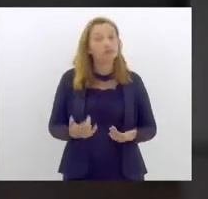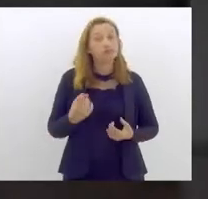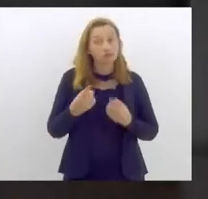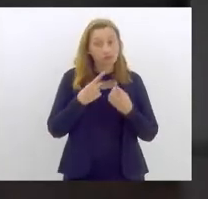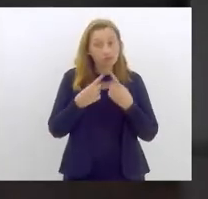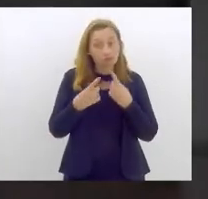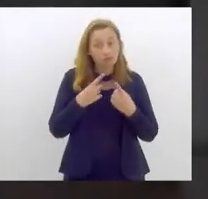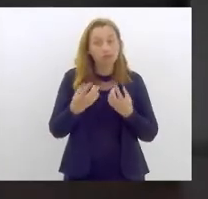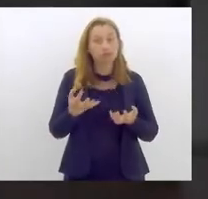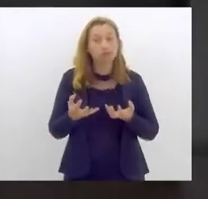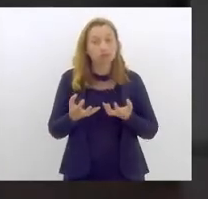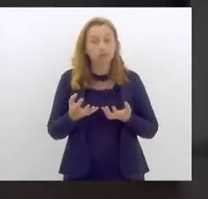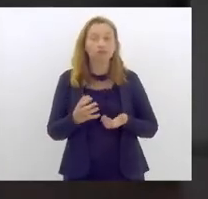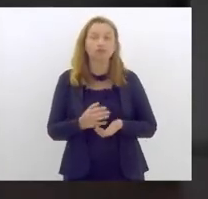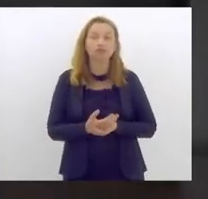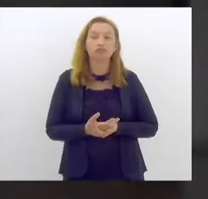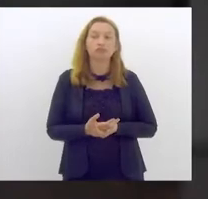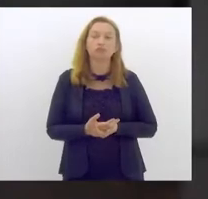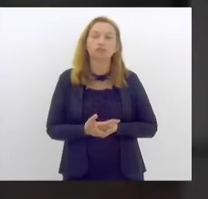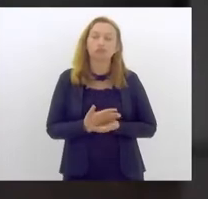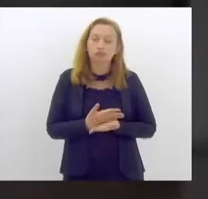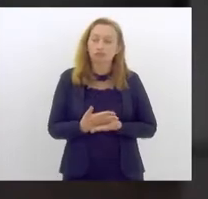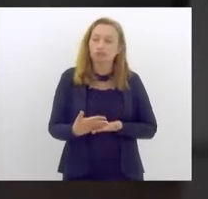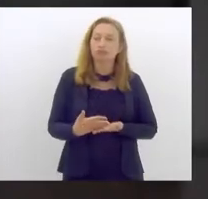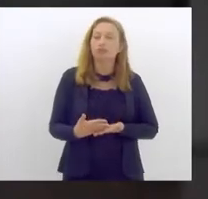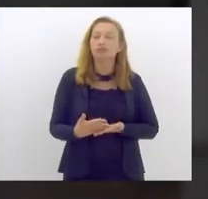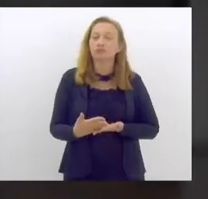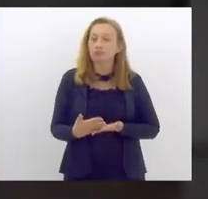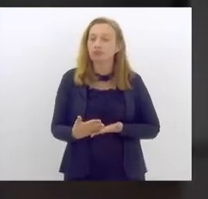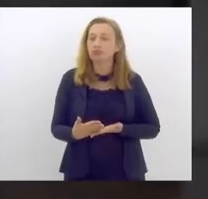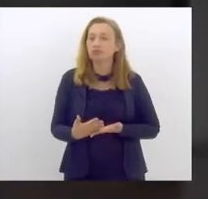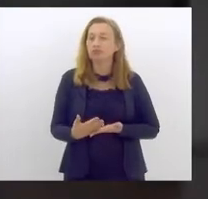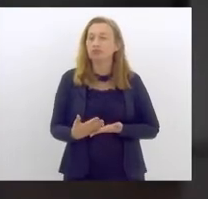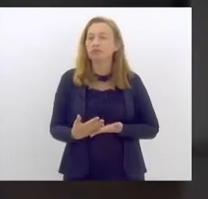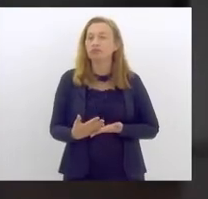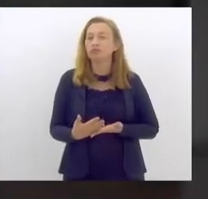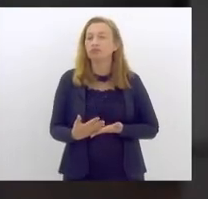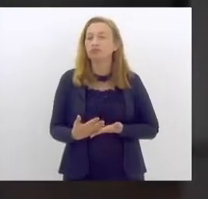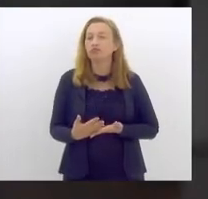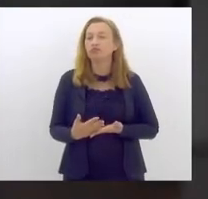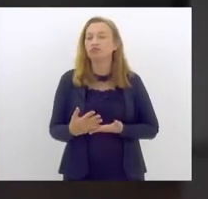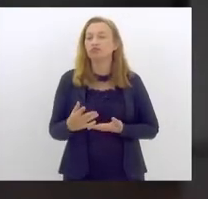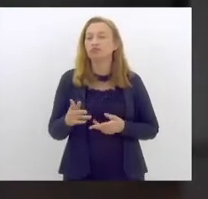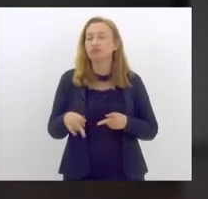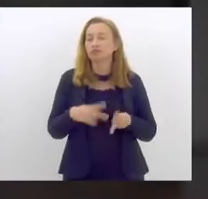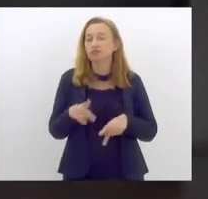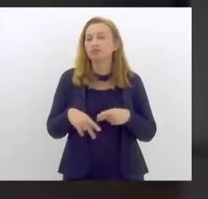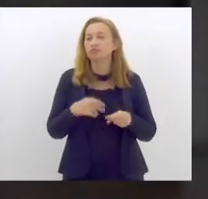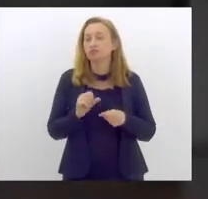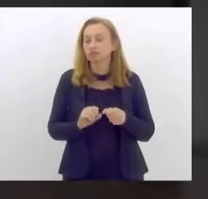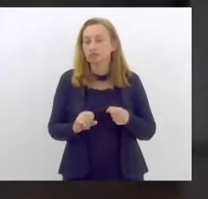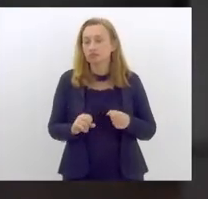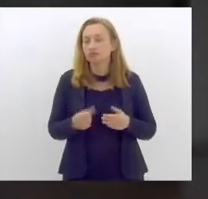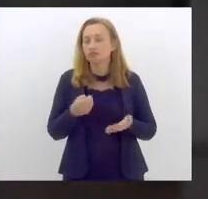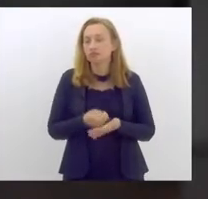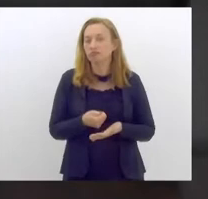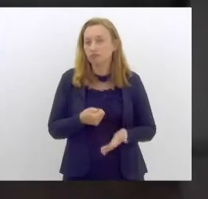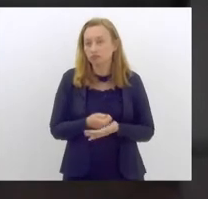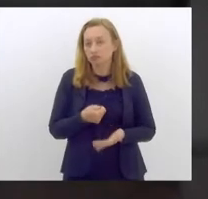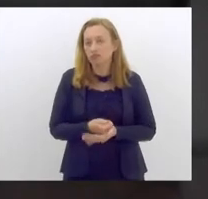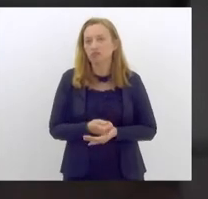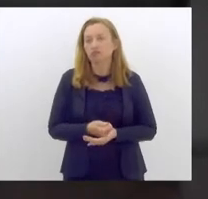debate que a gente quer quer partir desse debate que a gente quer que a população faça para exigir